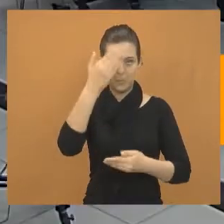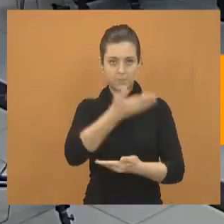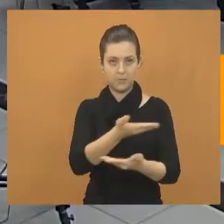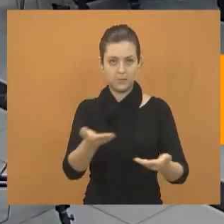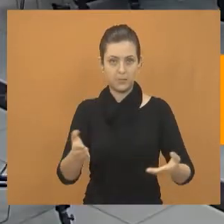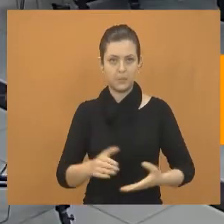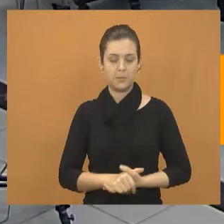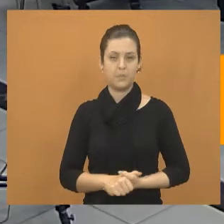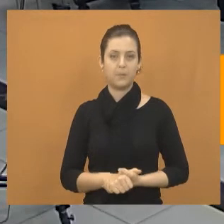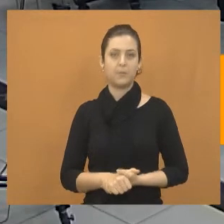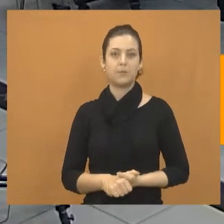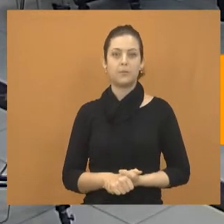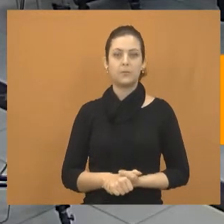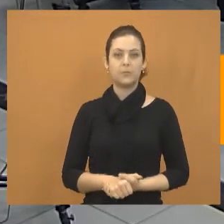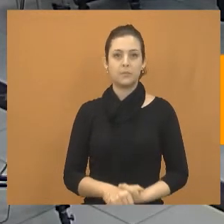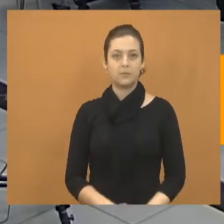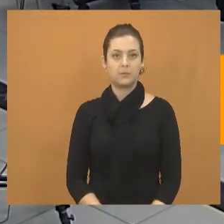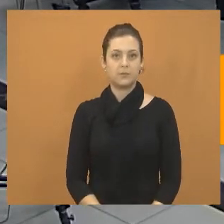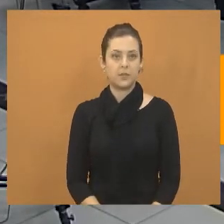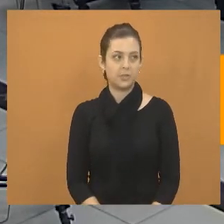todos.